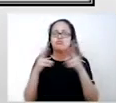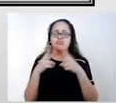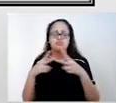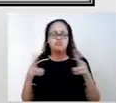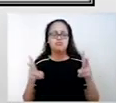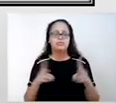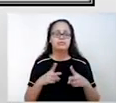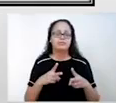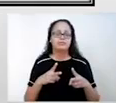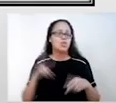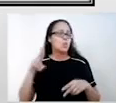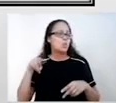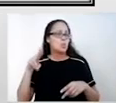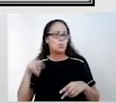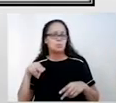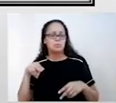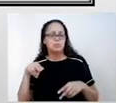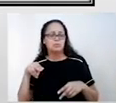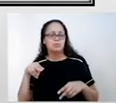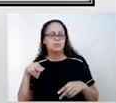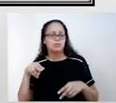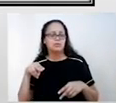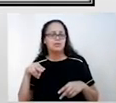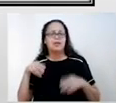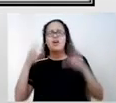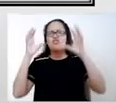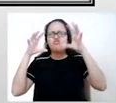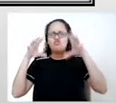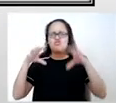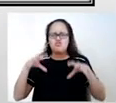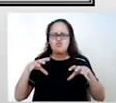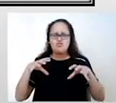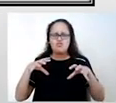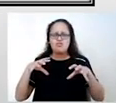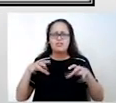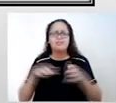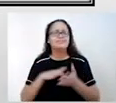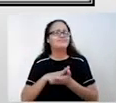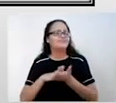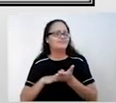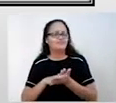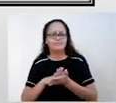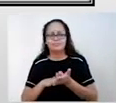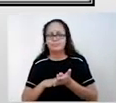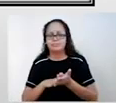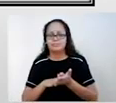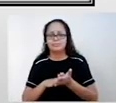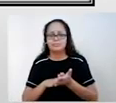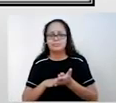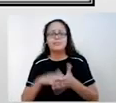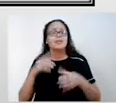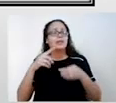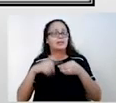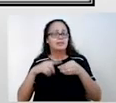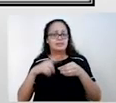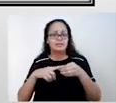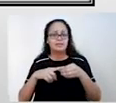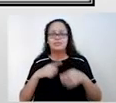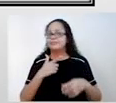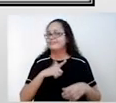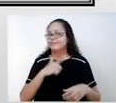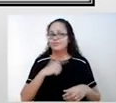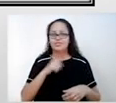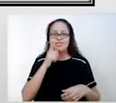ventado. Então, e nem chovido. Então, lá em Desatino do Norte, não